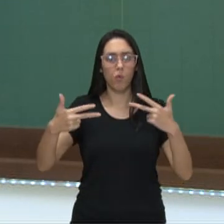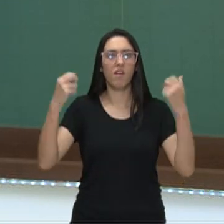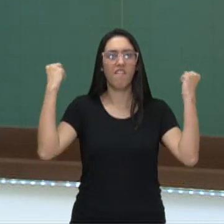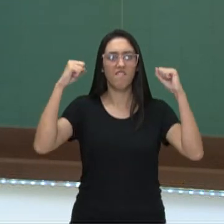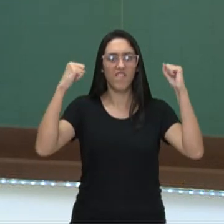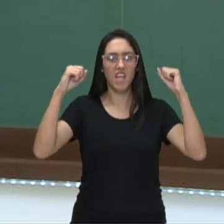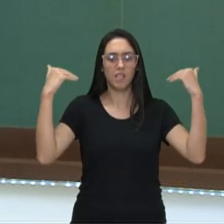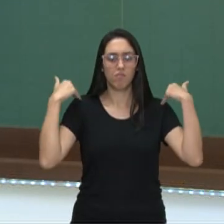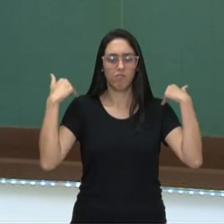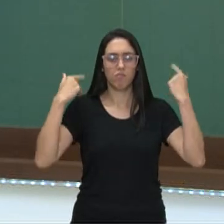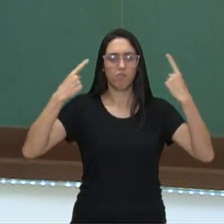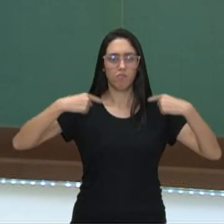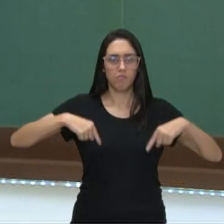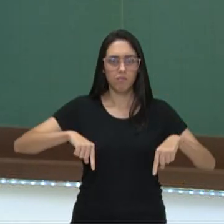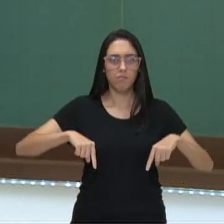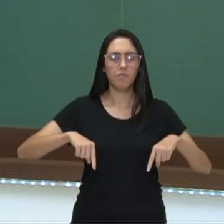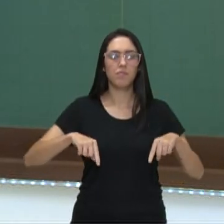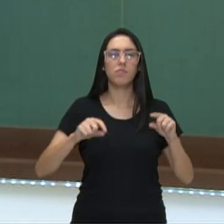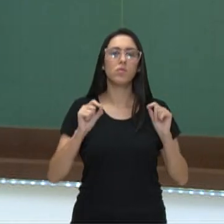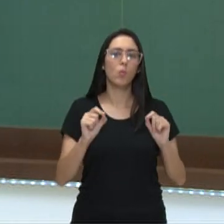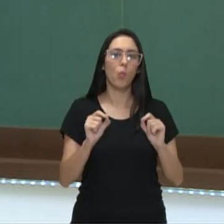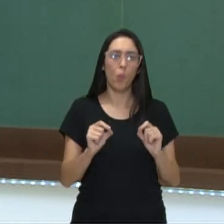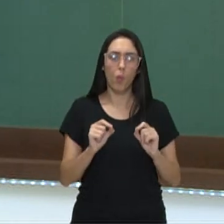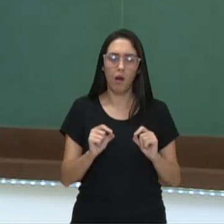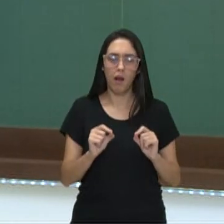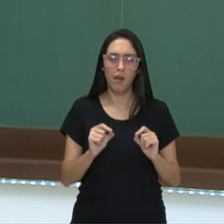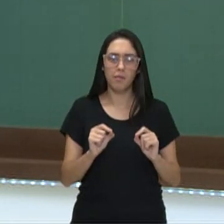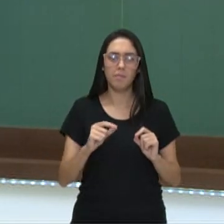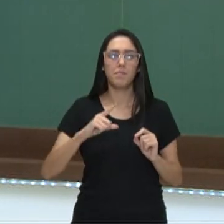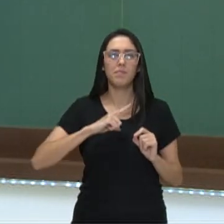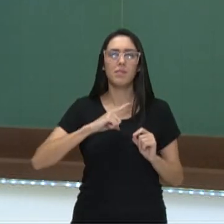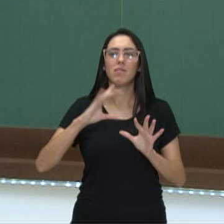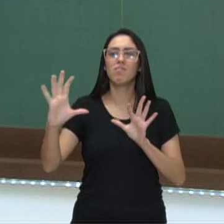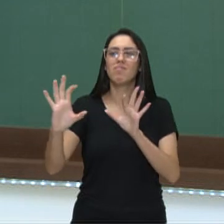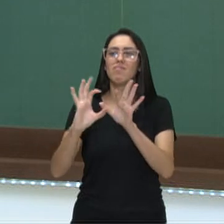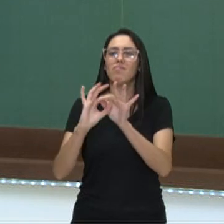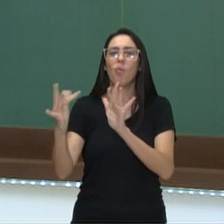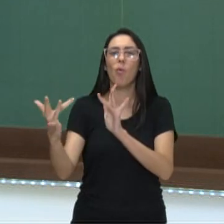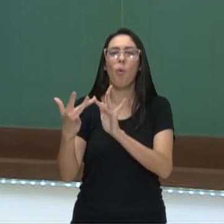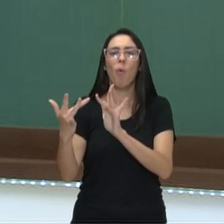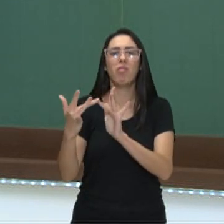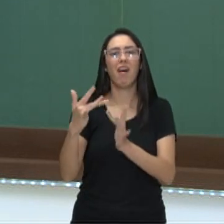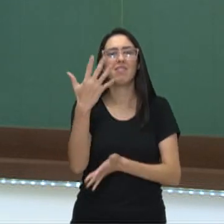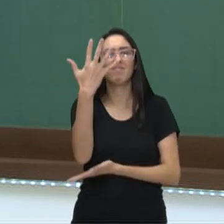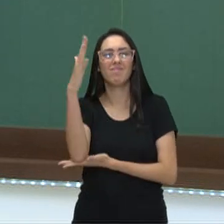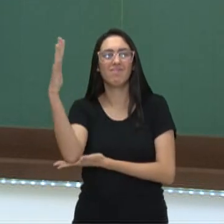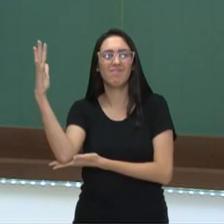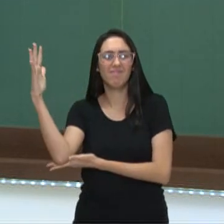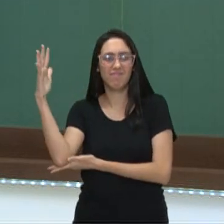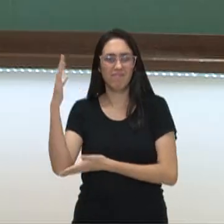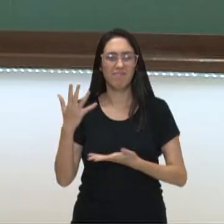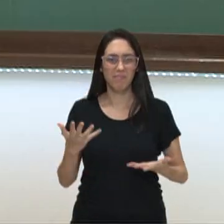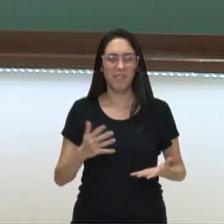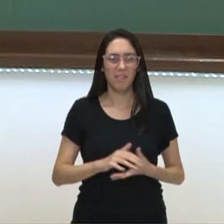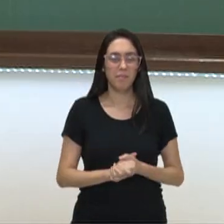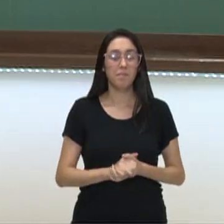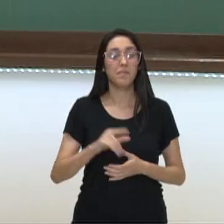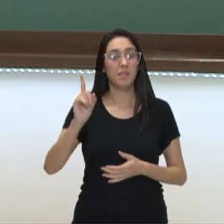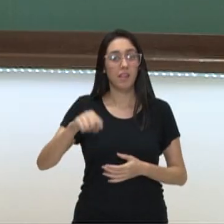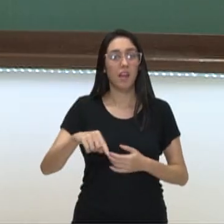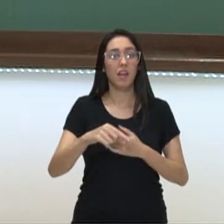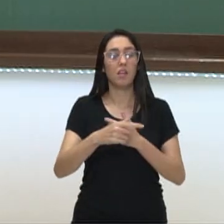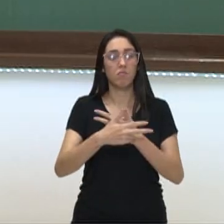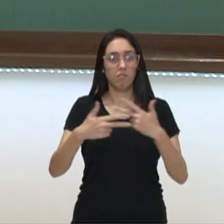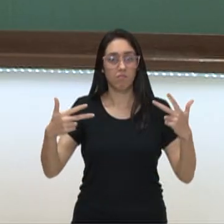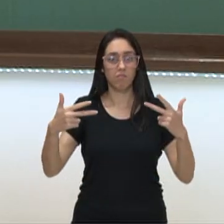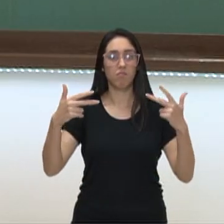em total ou, na sua maior parte, em contato com a natureza. Então, são atividades